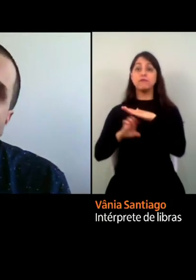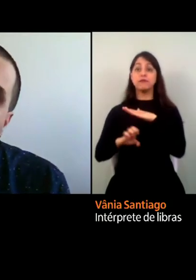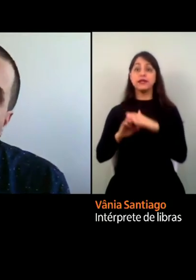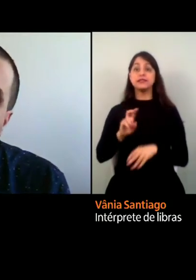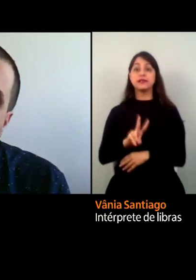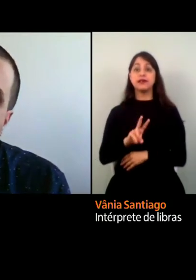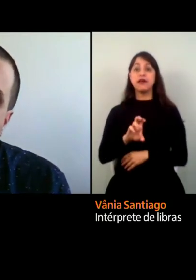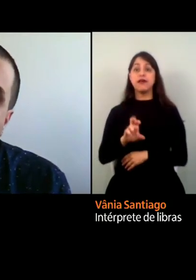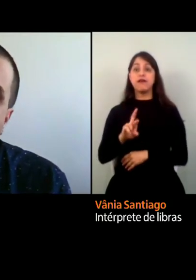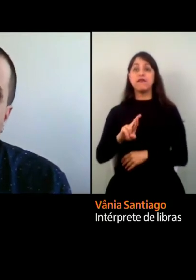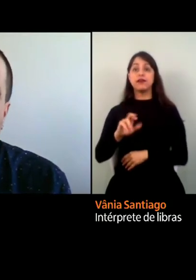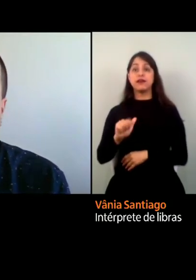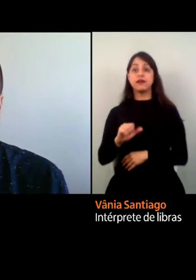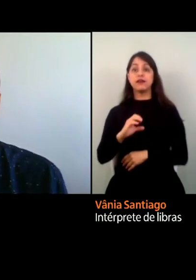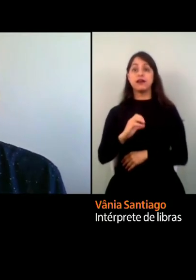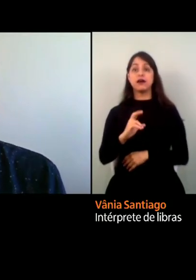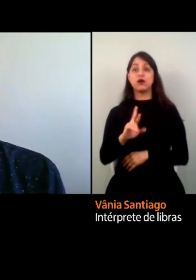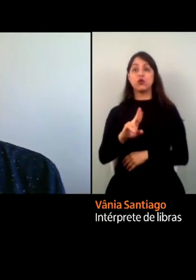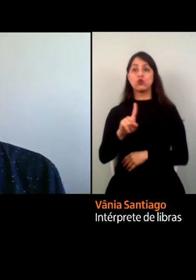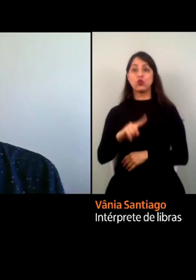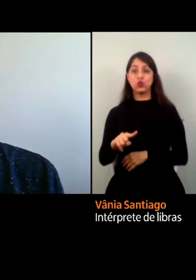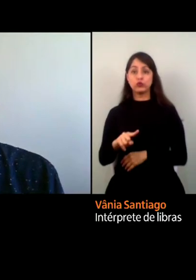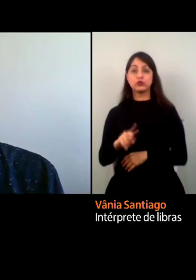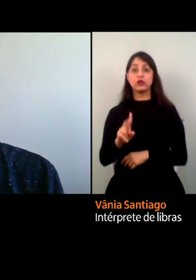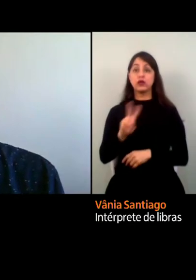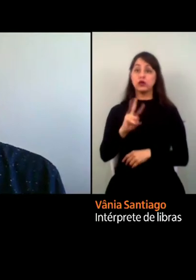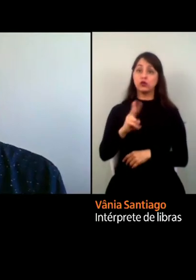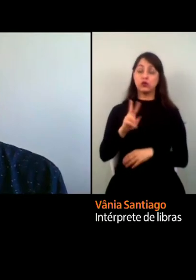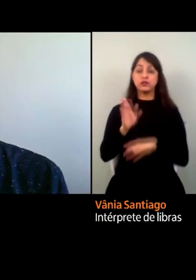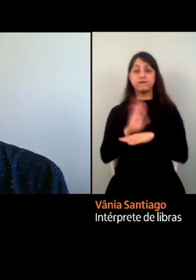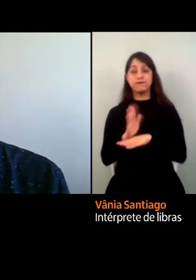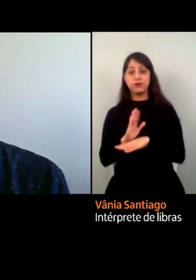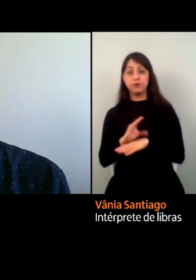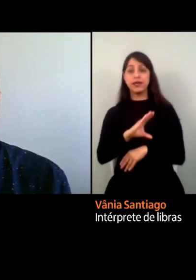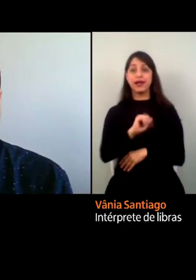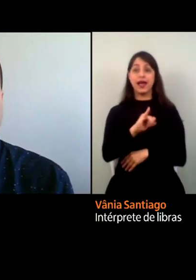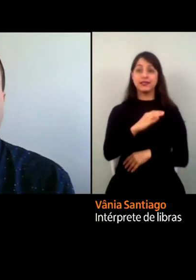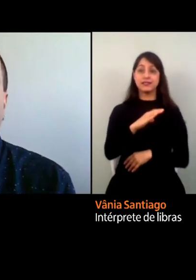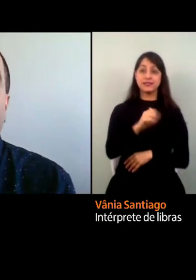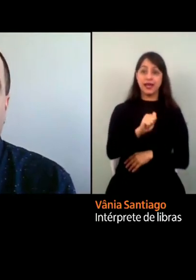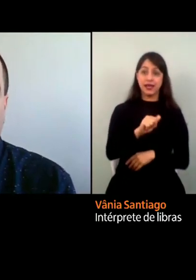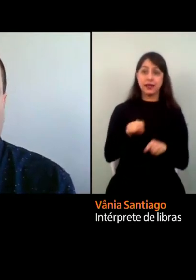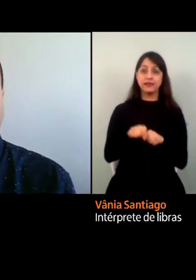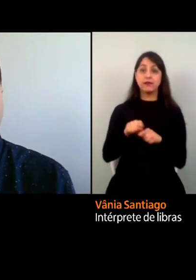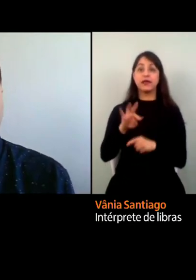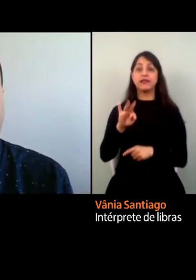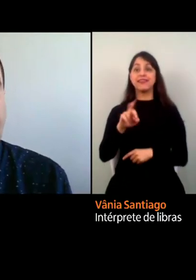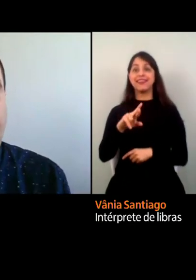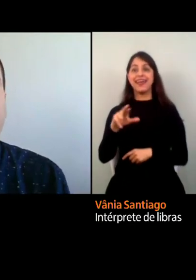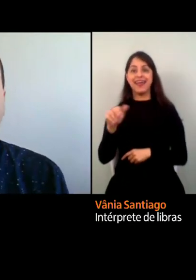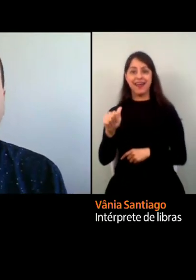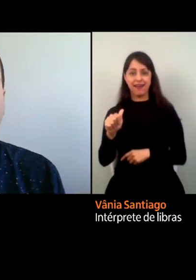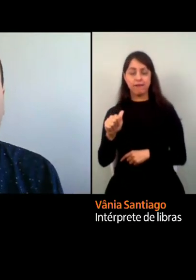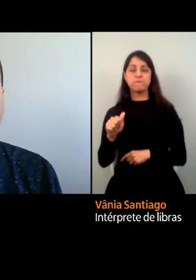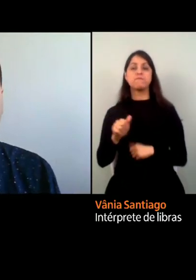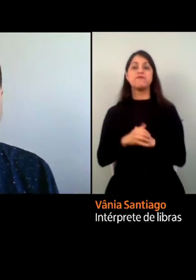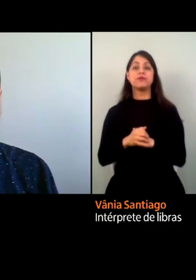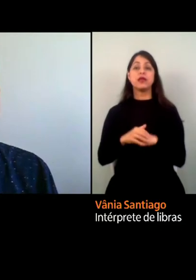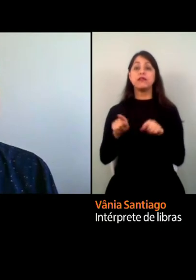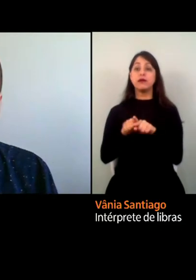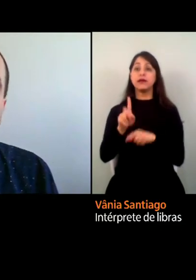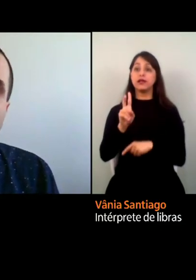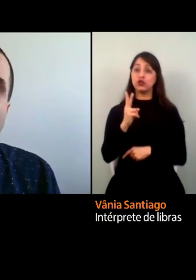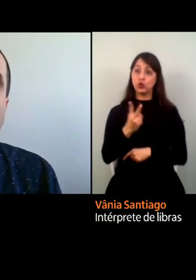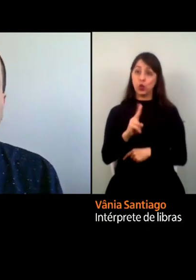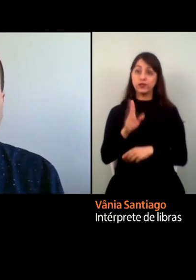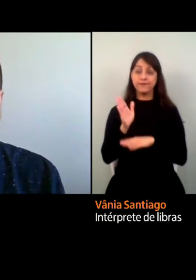é Sempre Terra, em 1951, e 2 curtas-metragens documentais de Lima Barreto, Painel, de